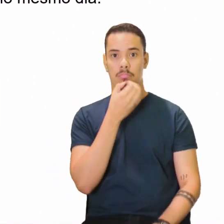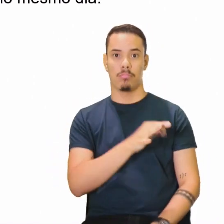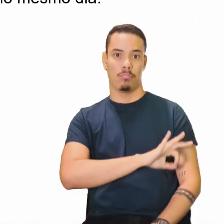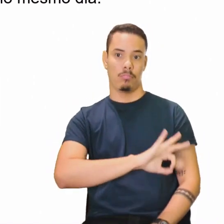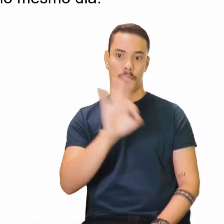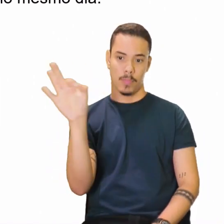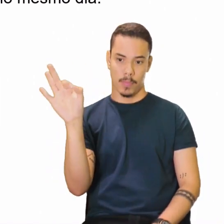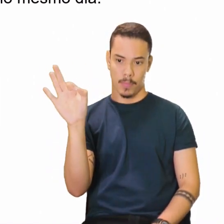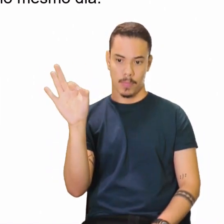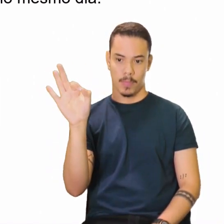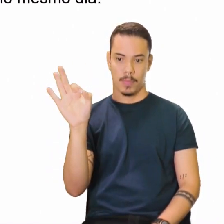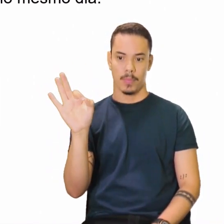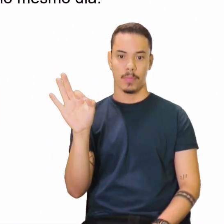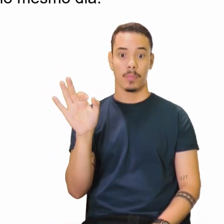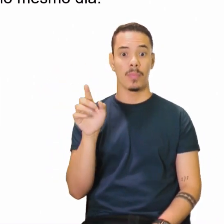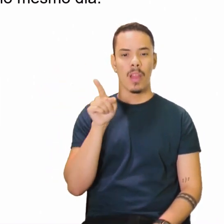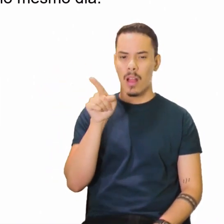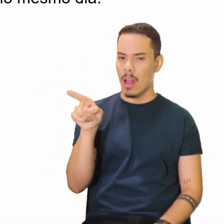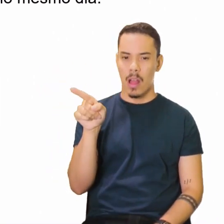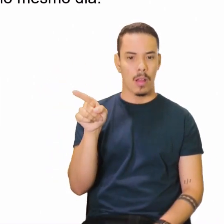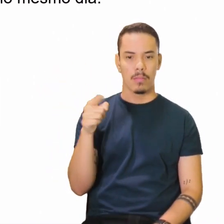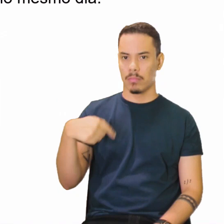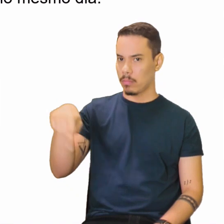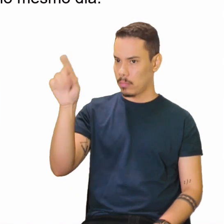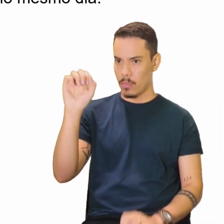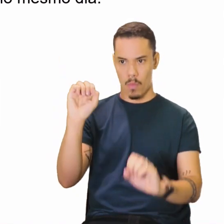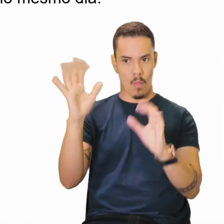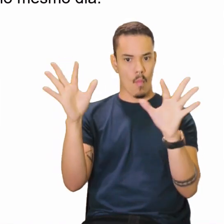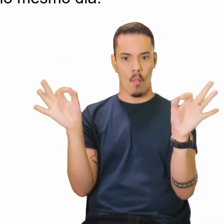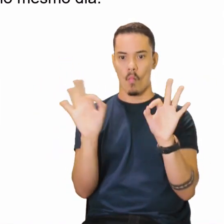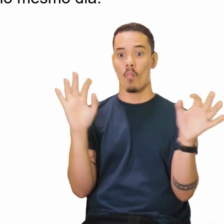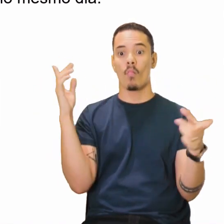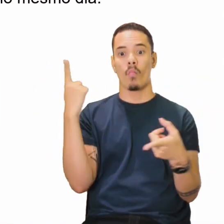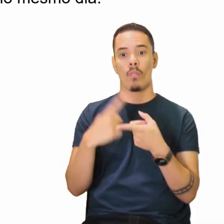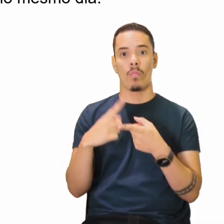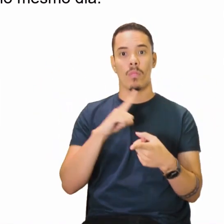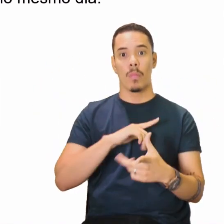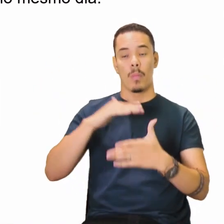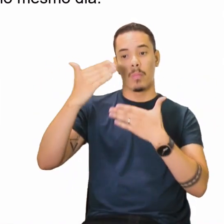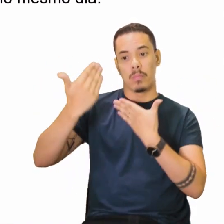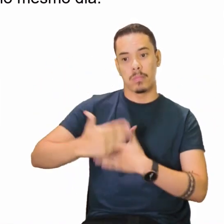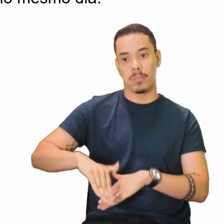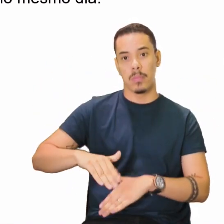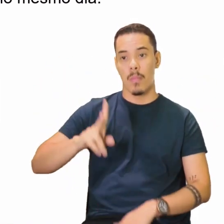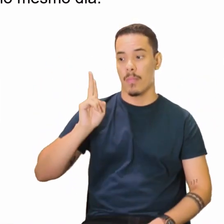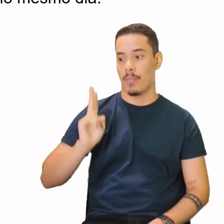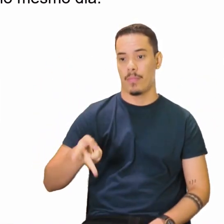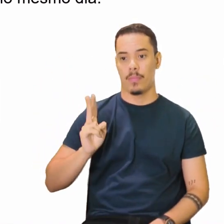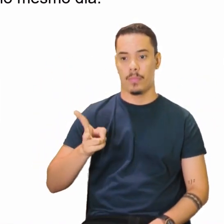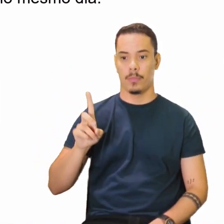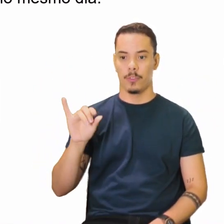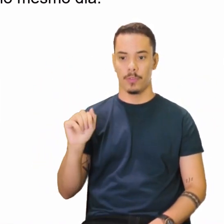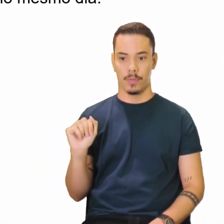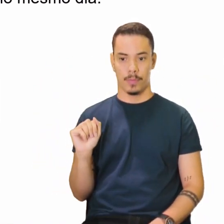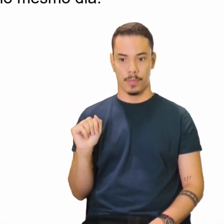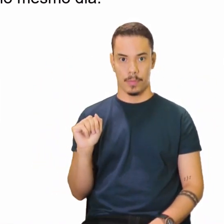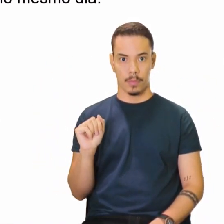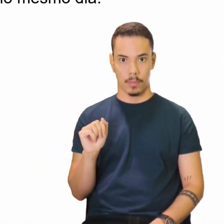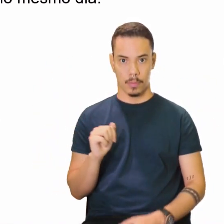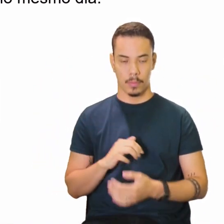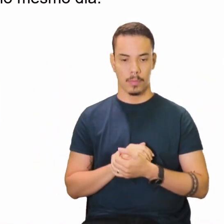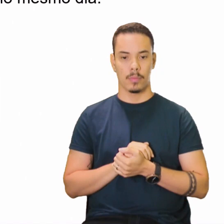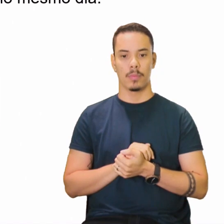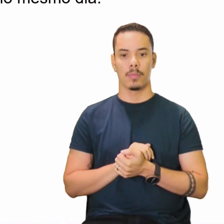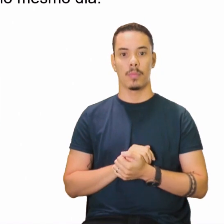boas notas. Ela não irá à festa, porque haverá prova no mesmo dia.